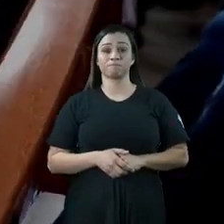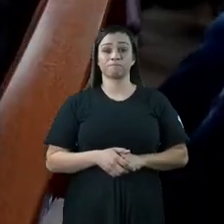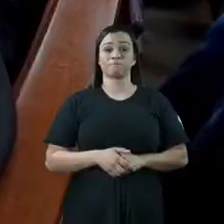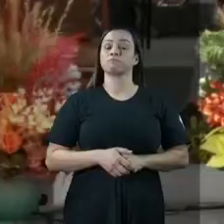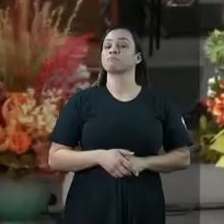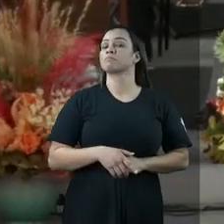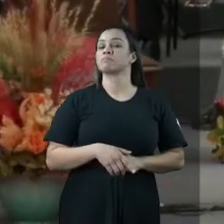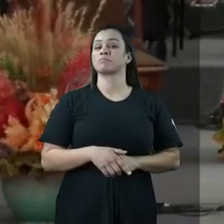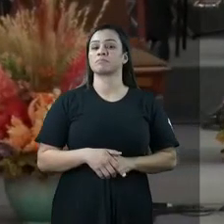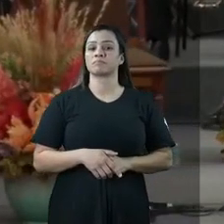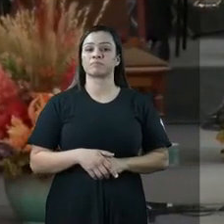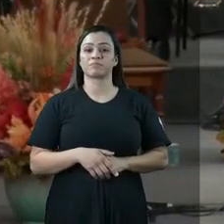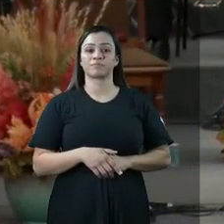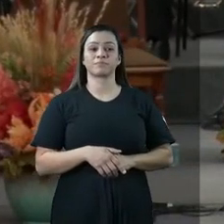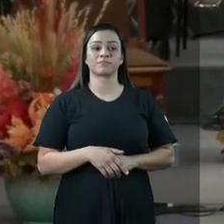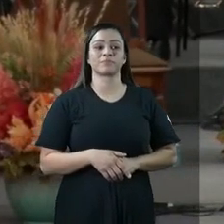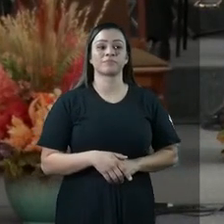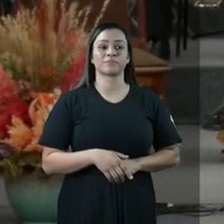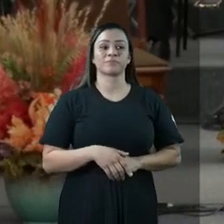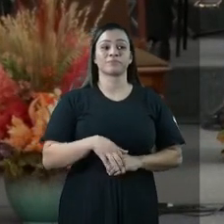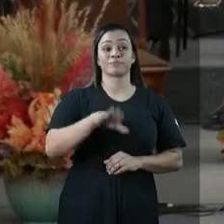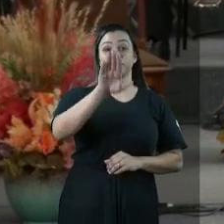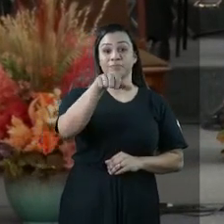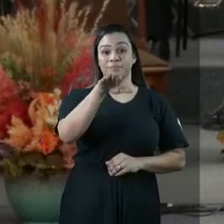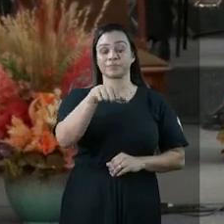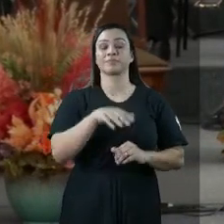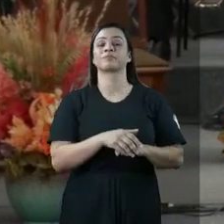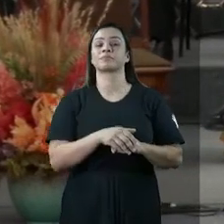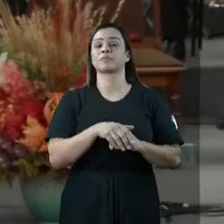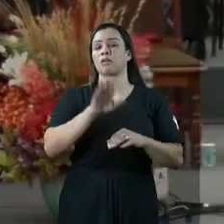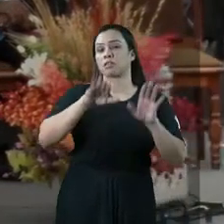Segura, quando ele entra no teu barco e dorme, ele está dizendo: quem está dormindo é você que não percebeu que eu já entrei.